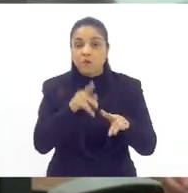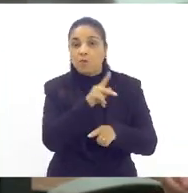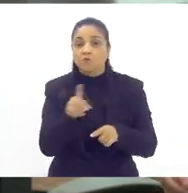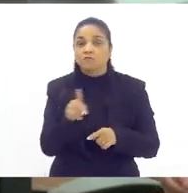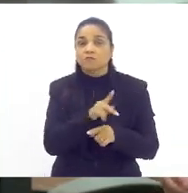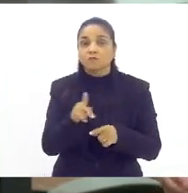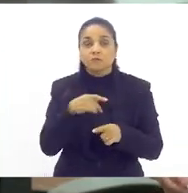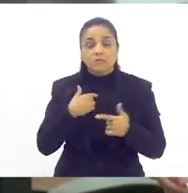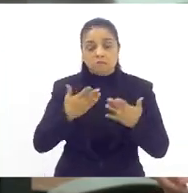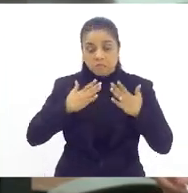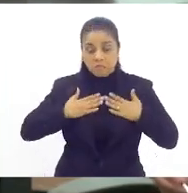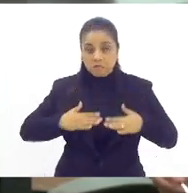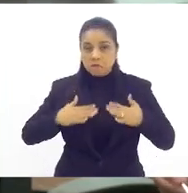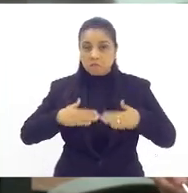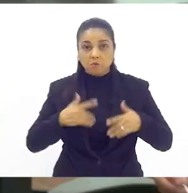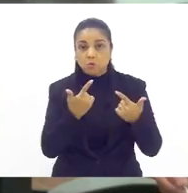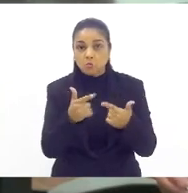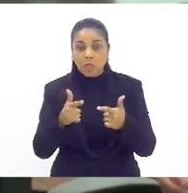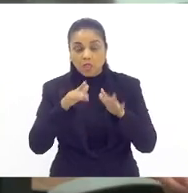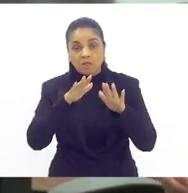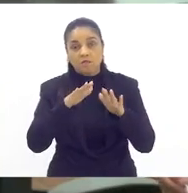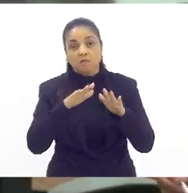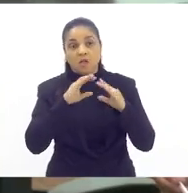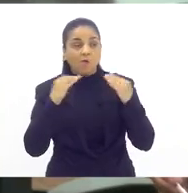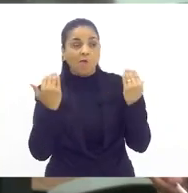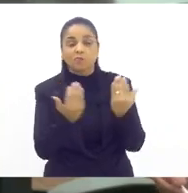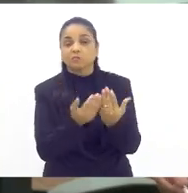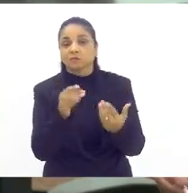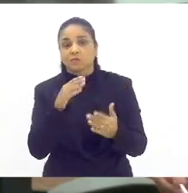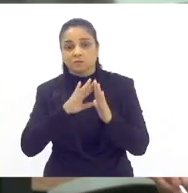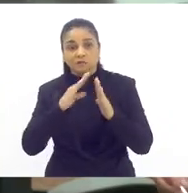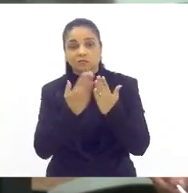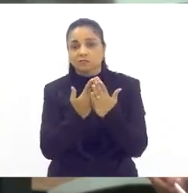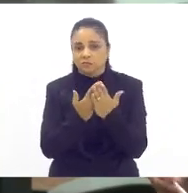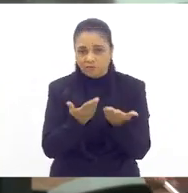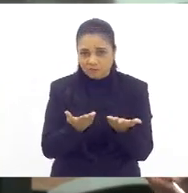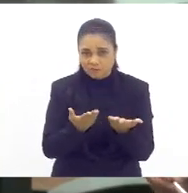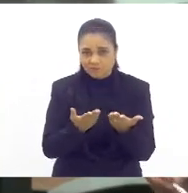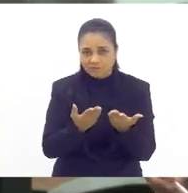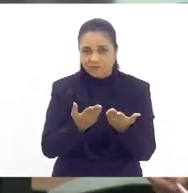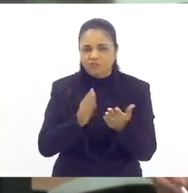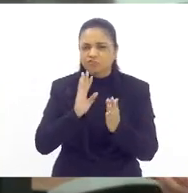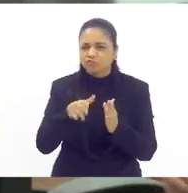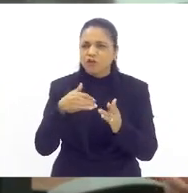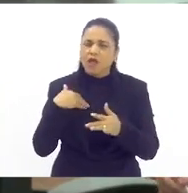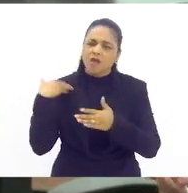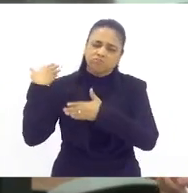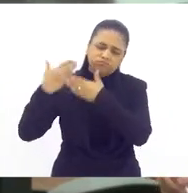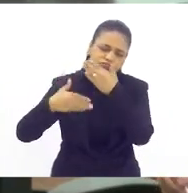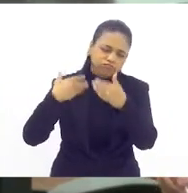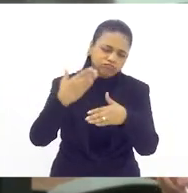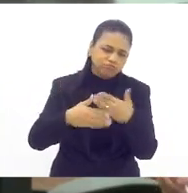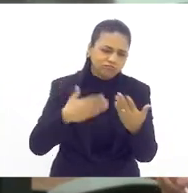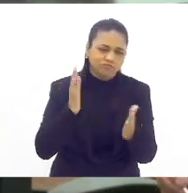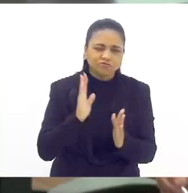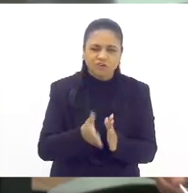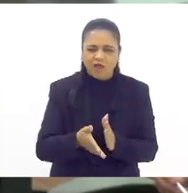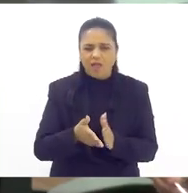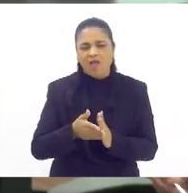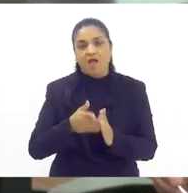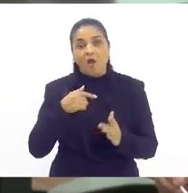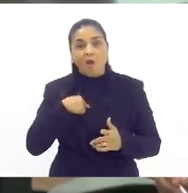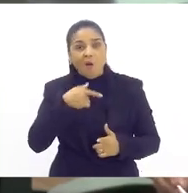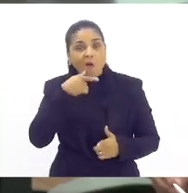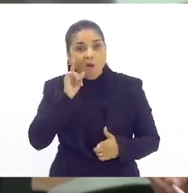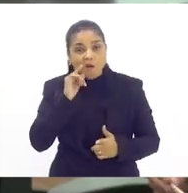tem a tranquilidade da fixação dele na sua comunidade escolar essa é uma demanda antiga da categoria nós precisamos que isso seja implementado para